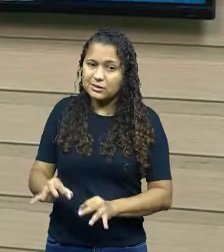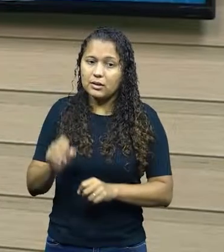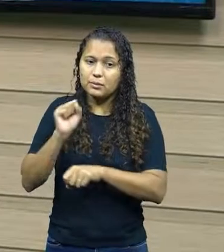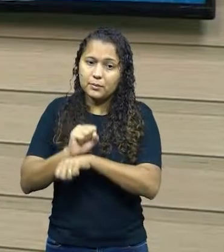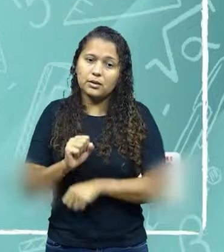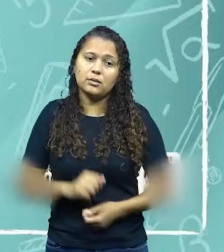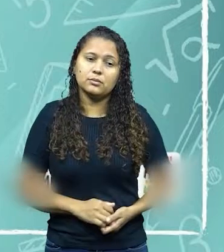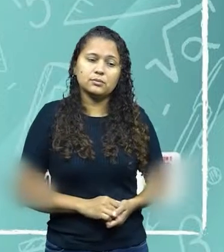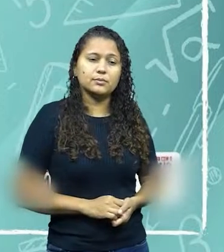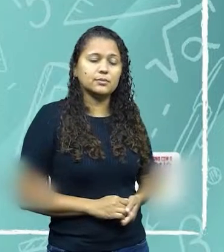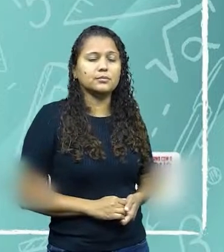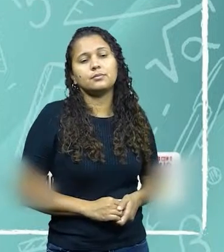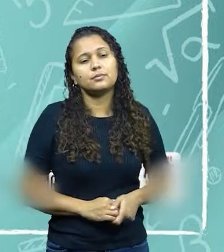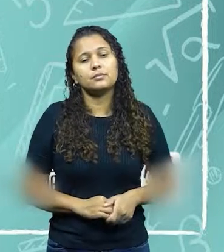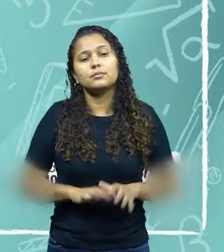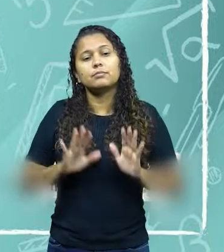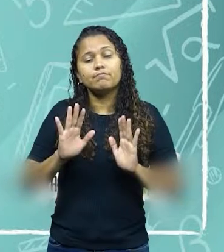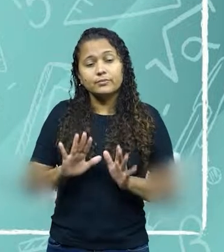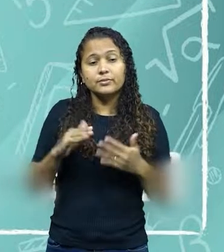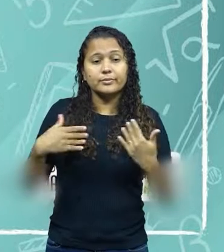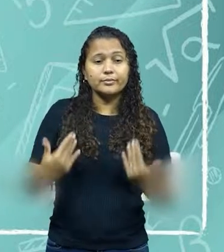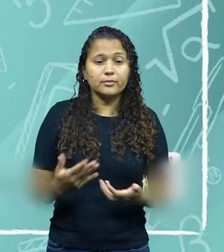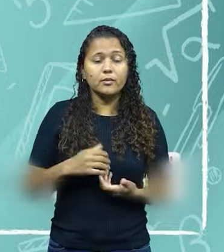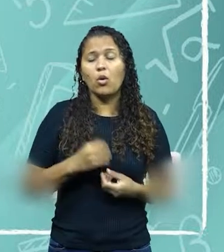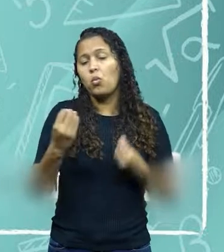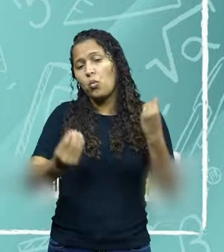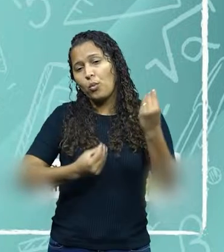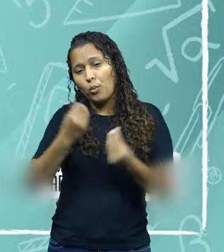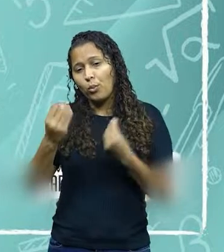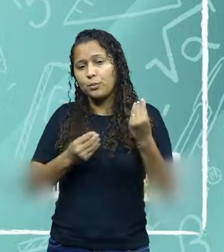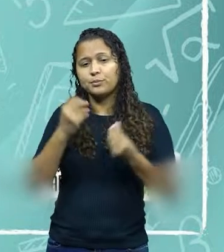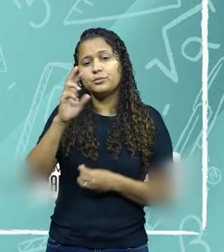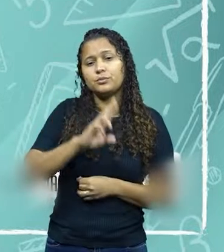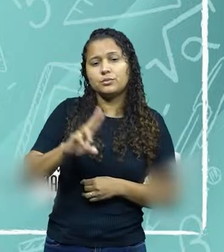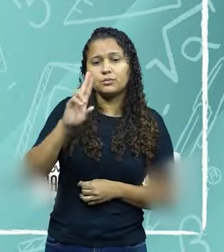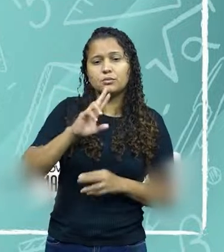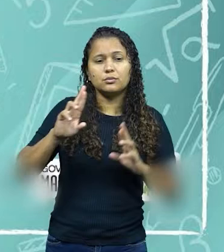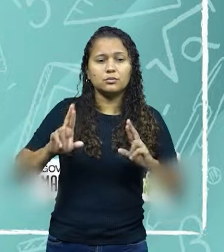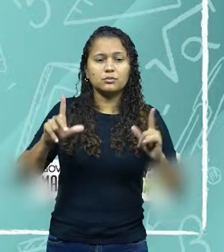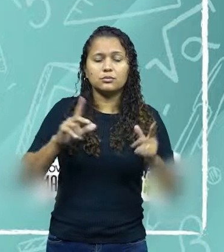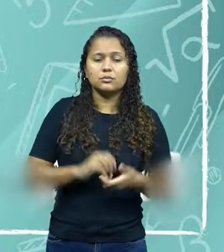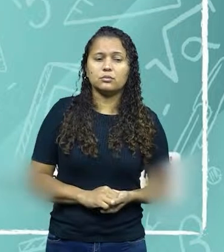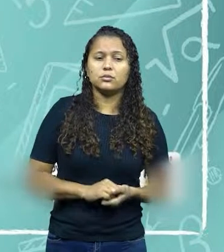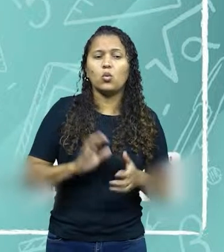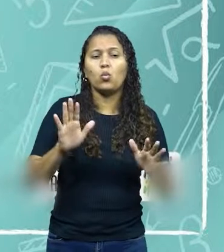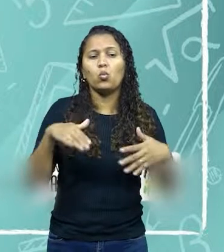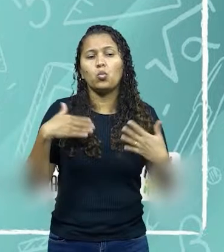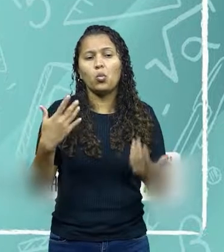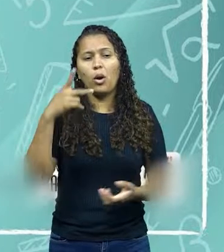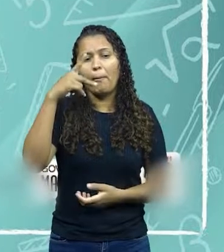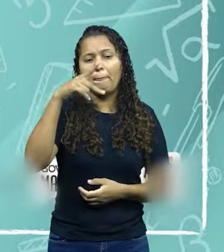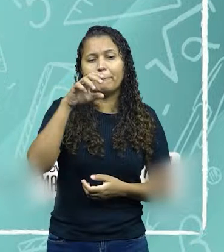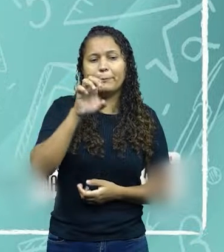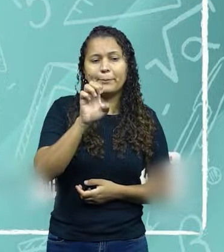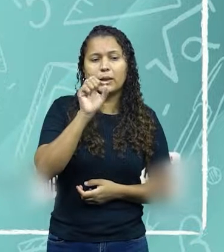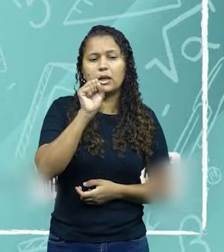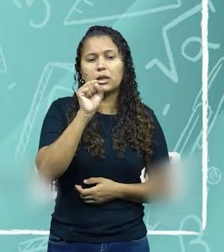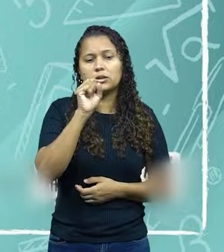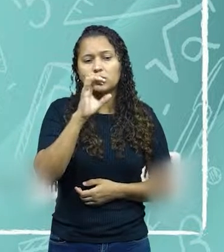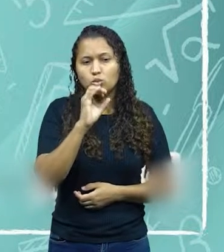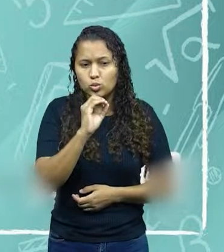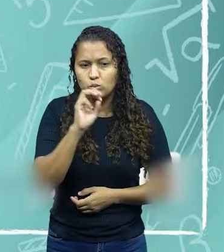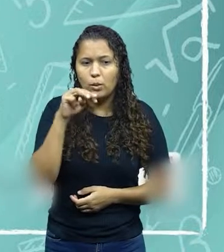parada. Bom, como é que a gente descobre qual é o peso de uma